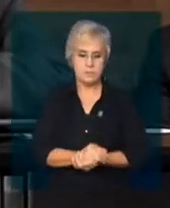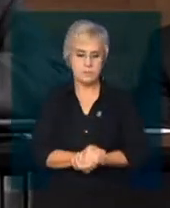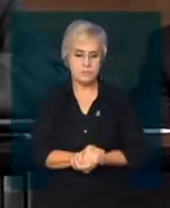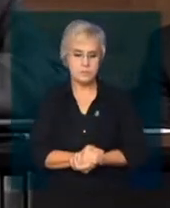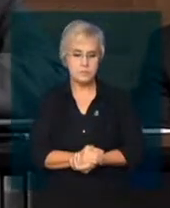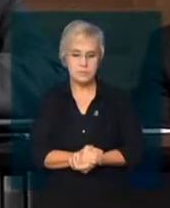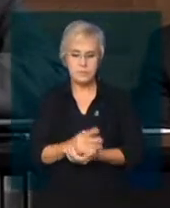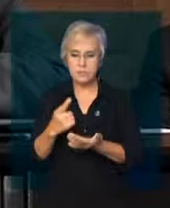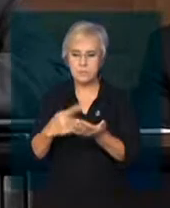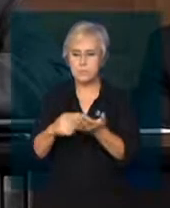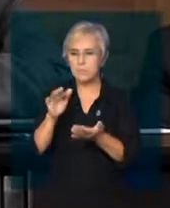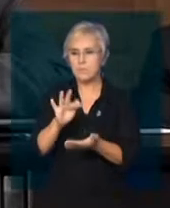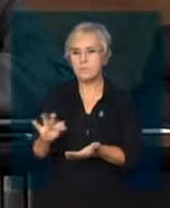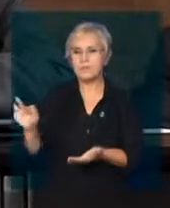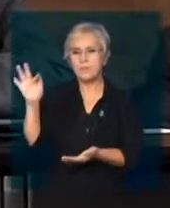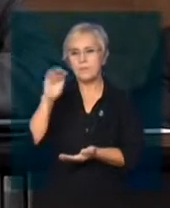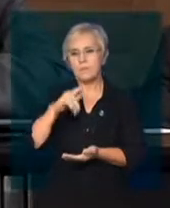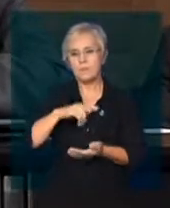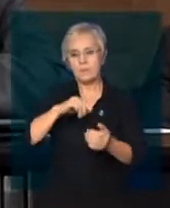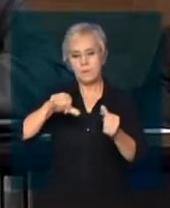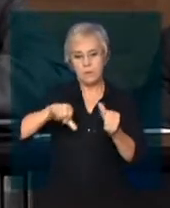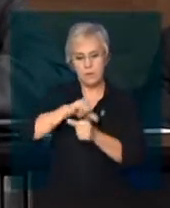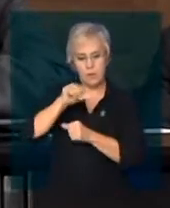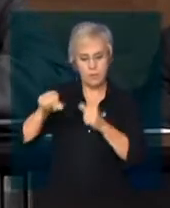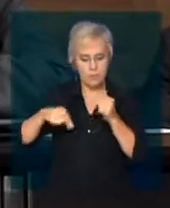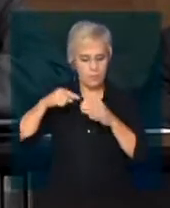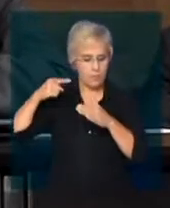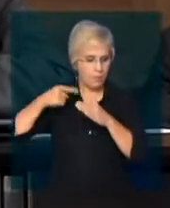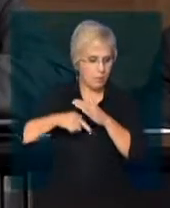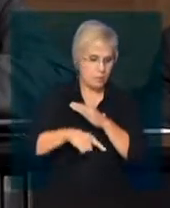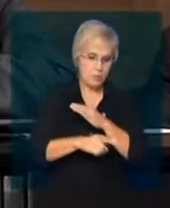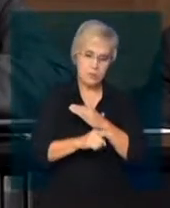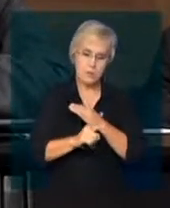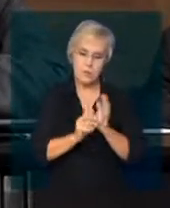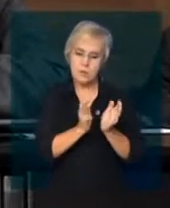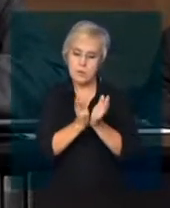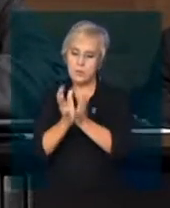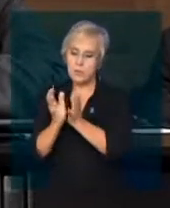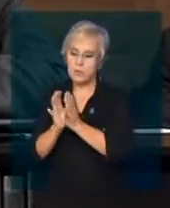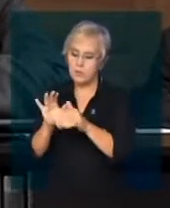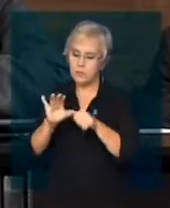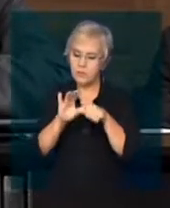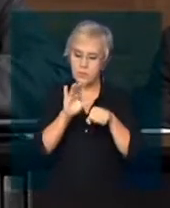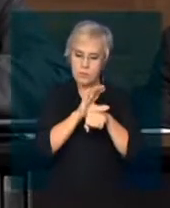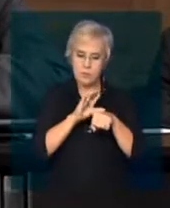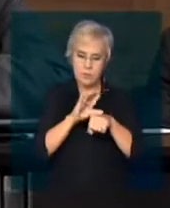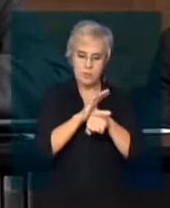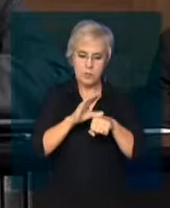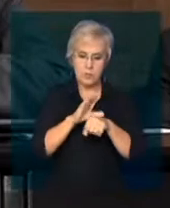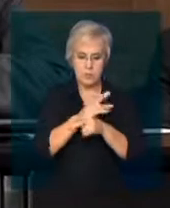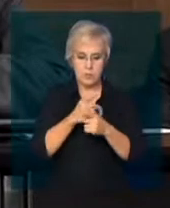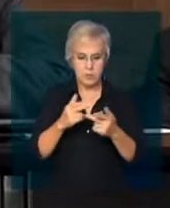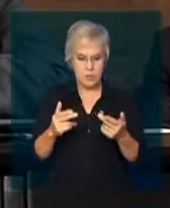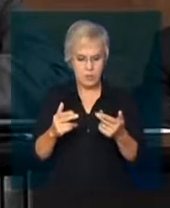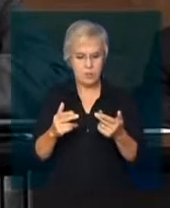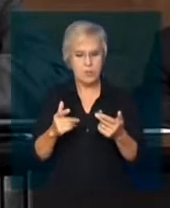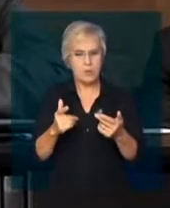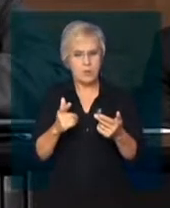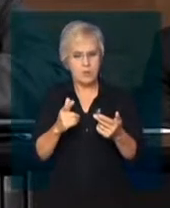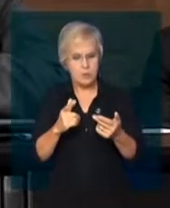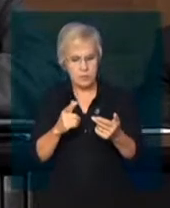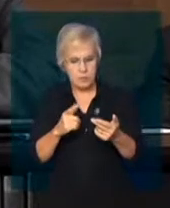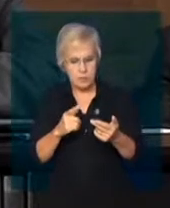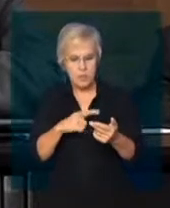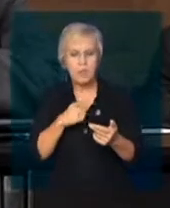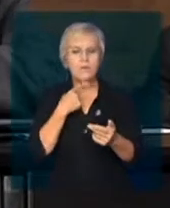O Pacto Federativo passa por uma reformulação profunda da repartição constitucional de competências. À disposição da Câmara Federal